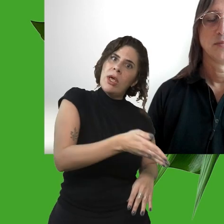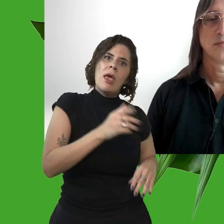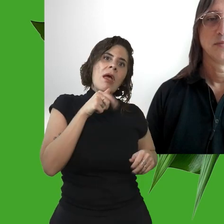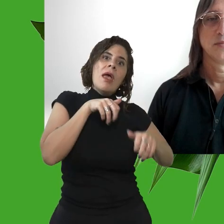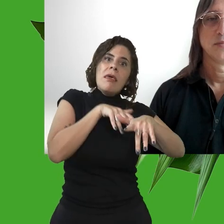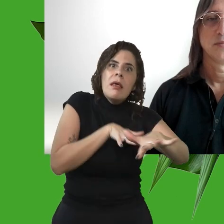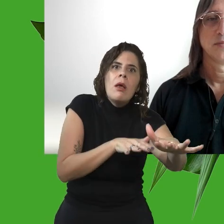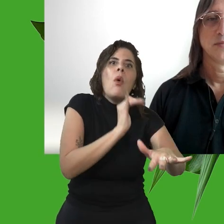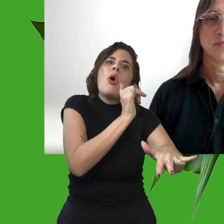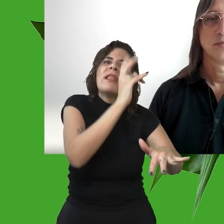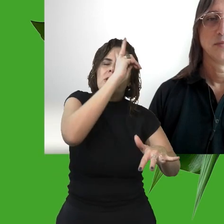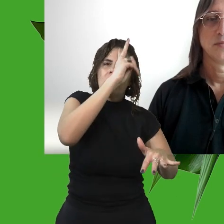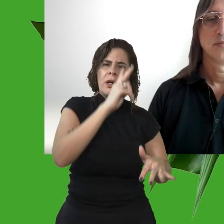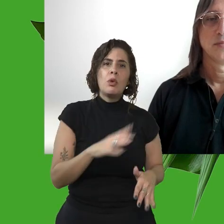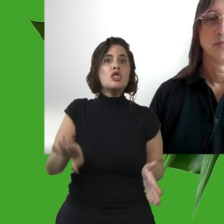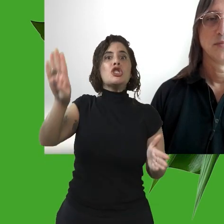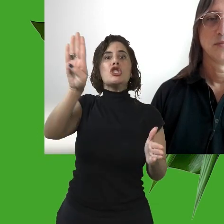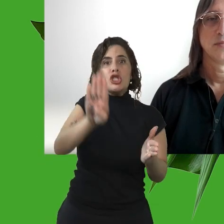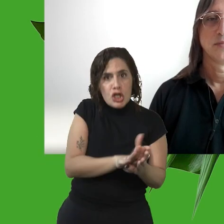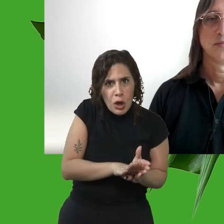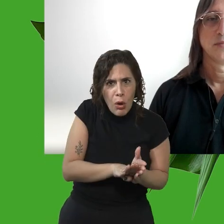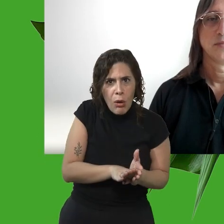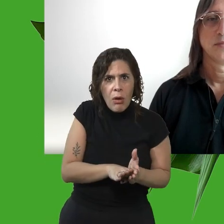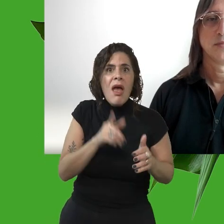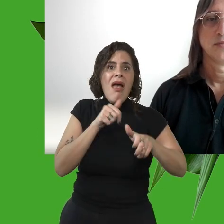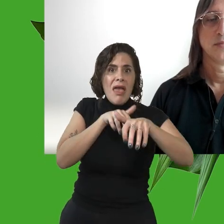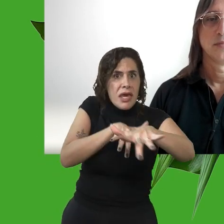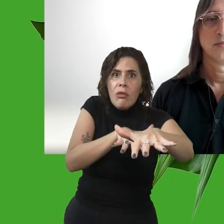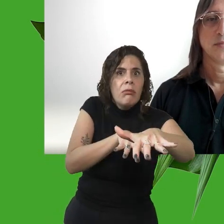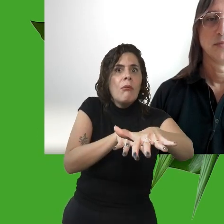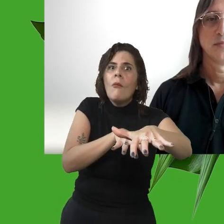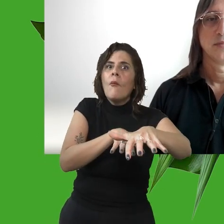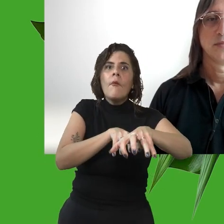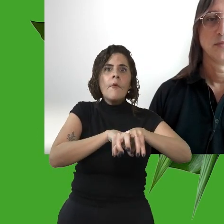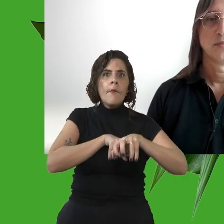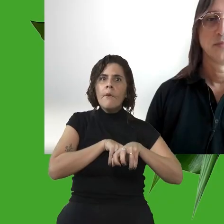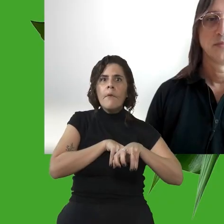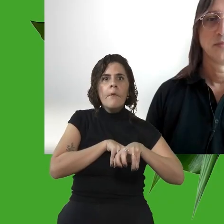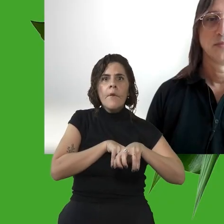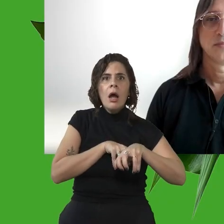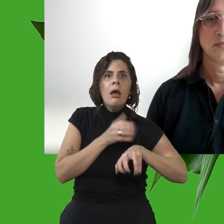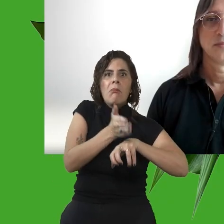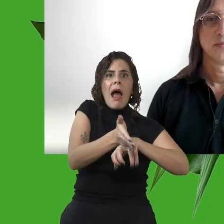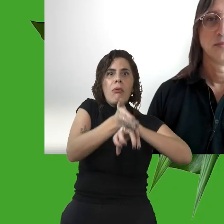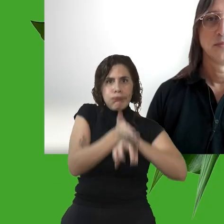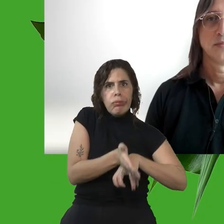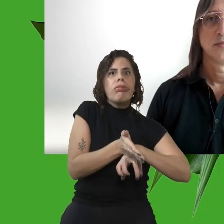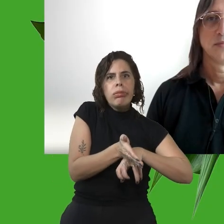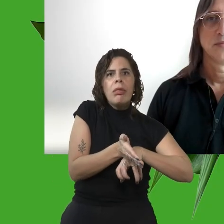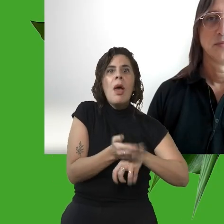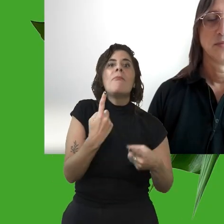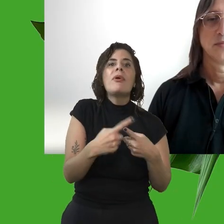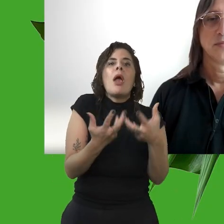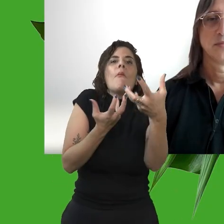esse cenário. E chegamos no local, não havia um rio. Haviam várias embarcações encalhadas e não havia rio nenhum, porque foi a maior